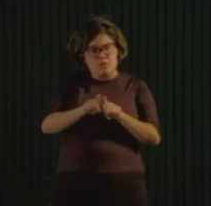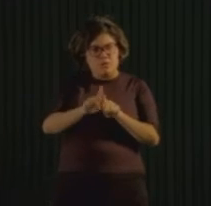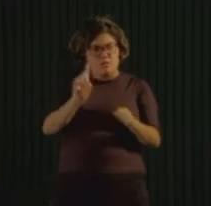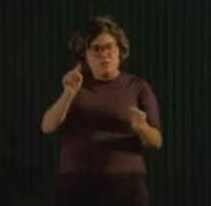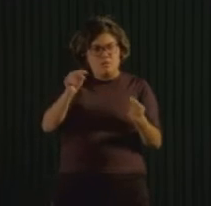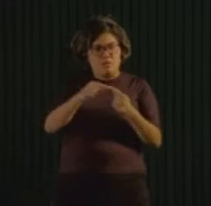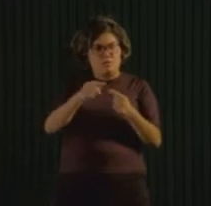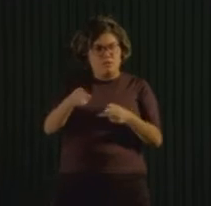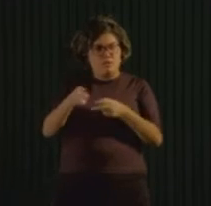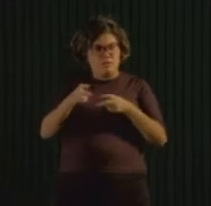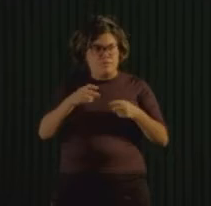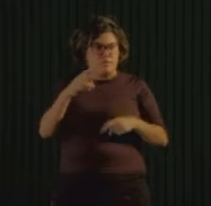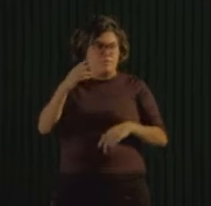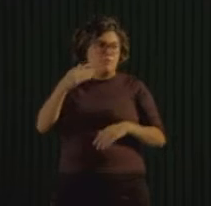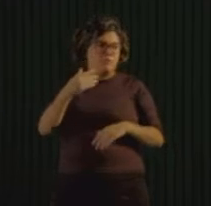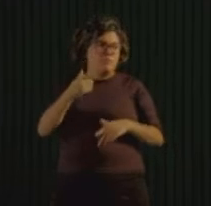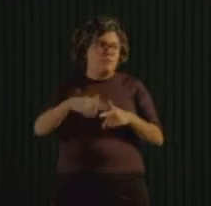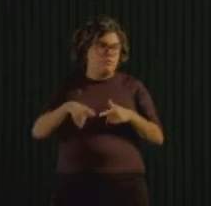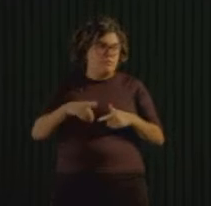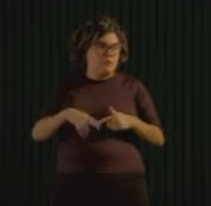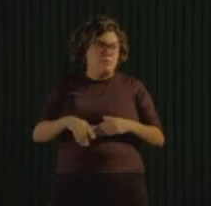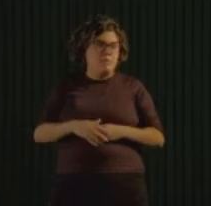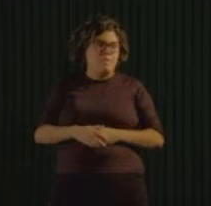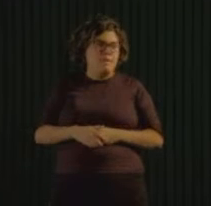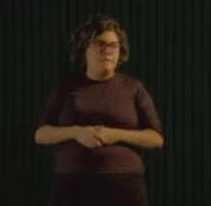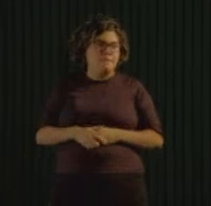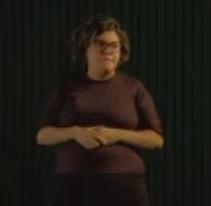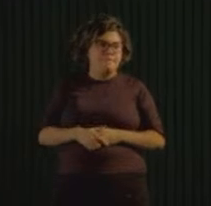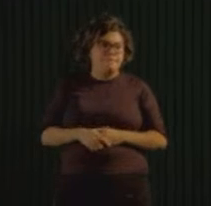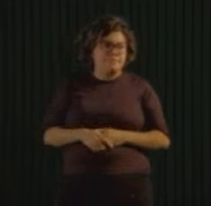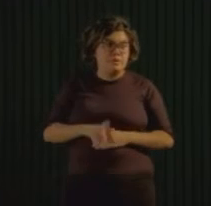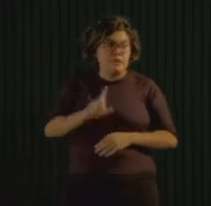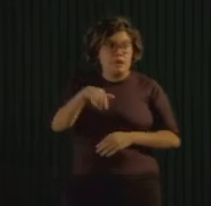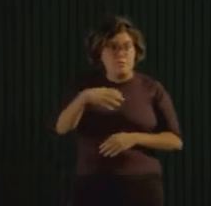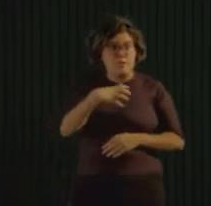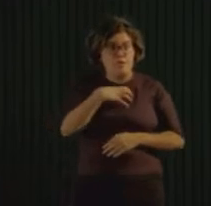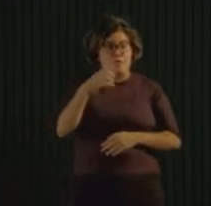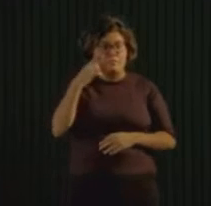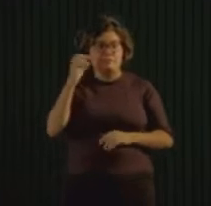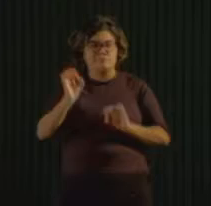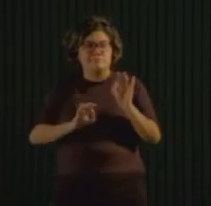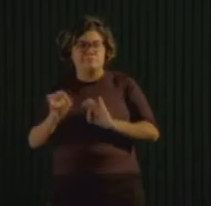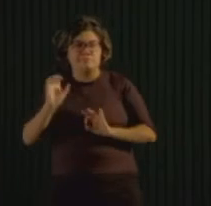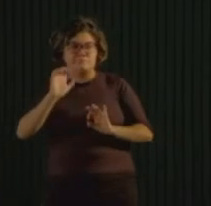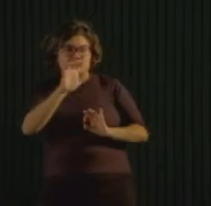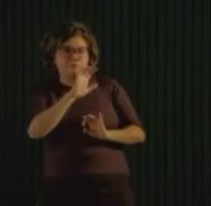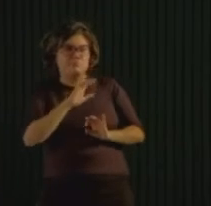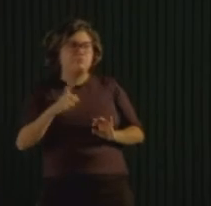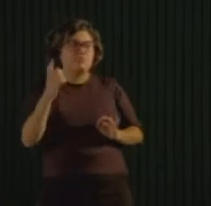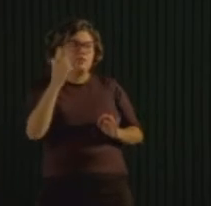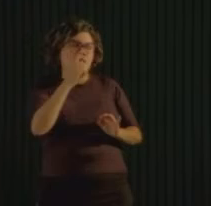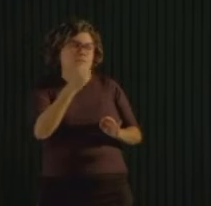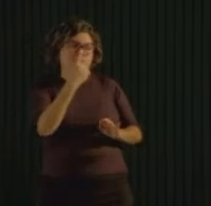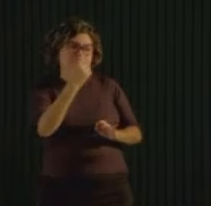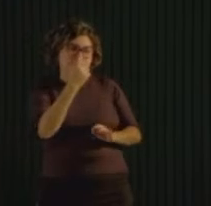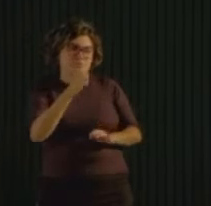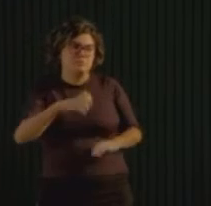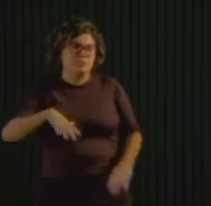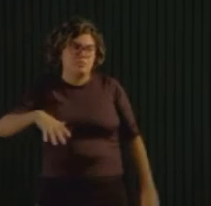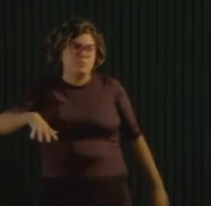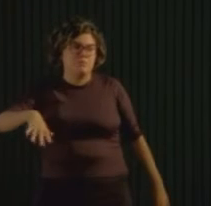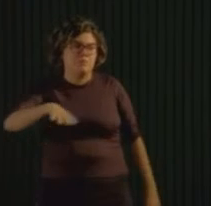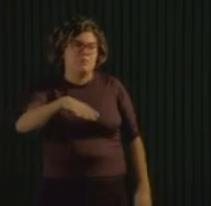públicos e visam endereçar o problema. O projeto tem como uma fórmula que é mapear as áreas que precisam ser